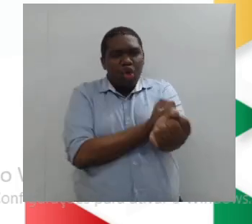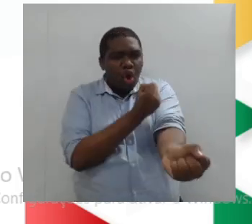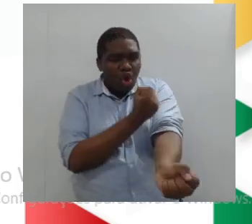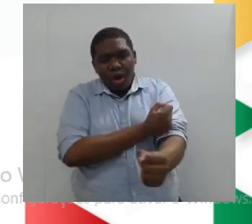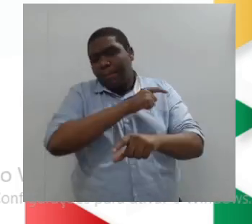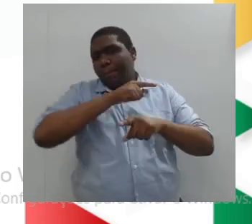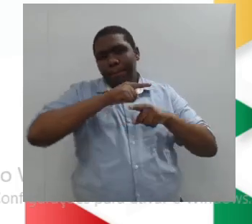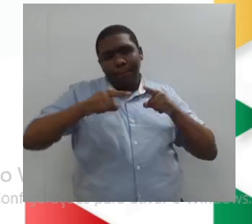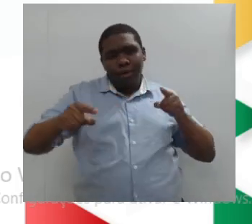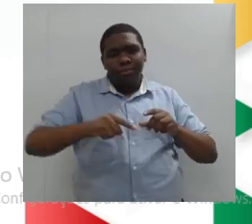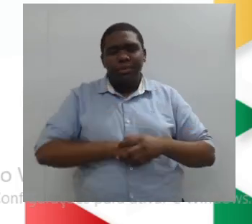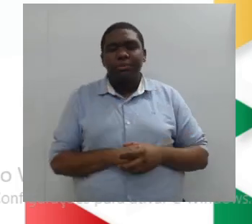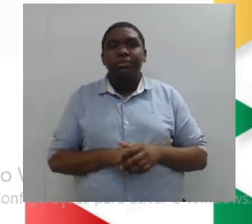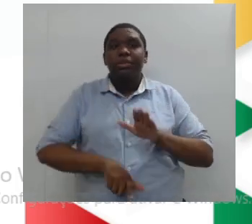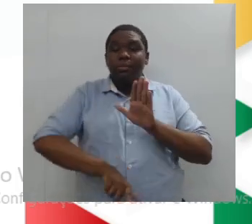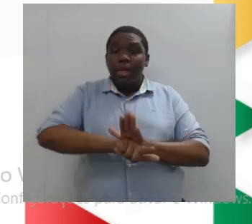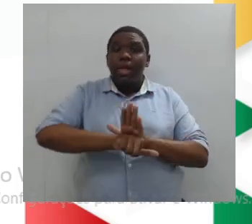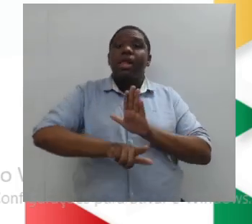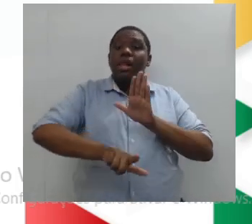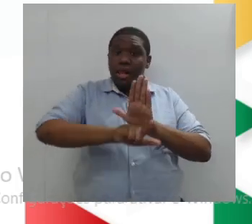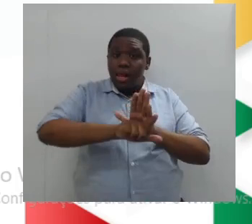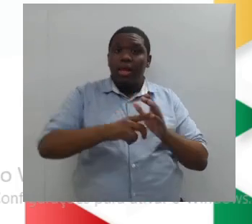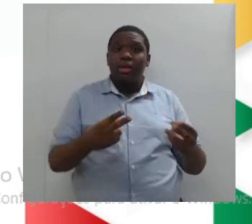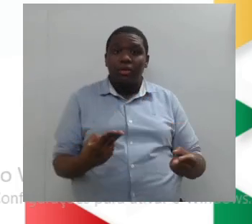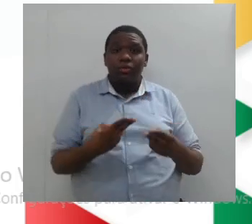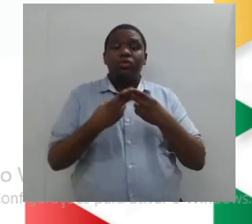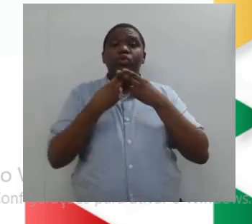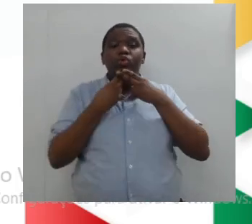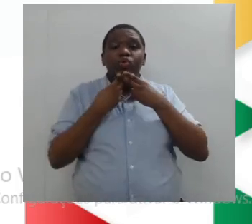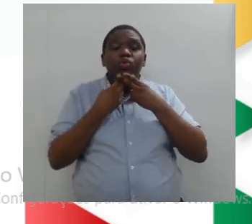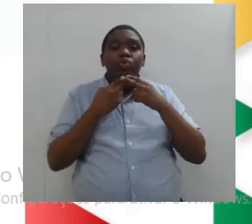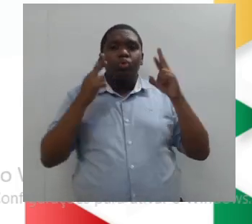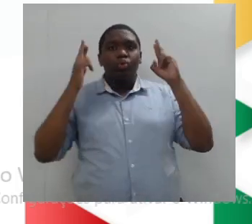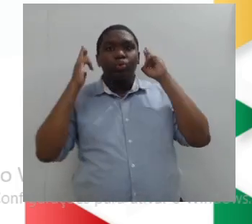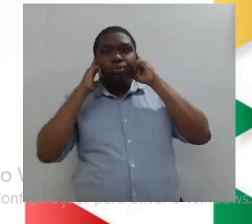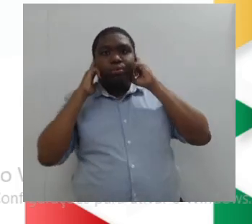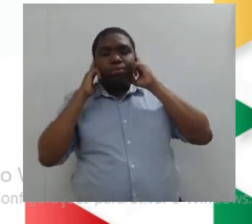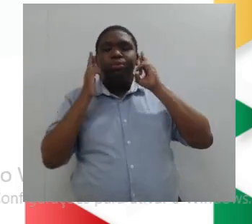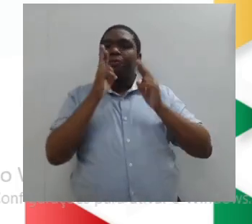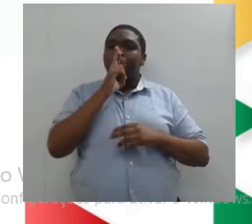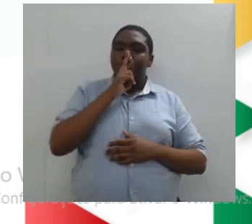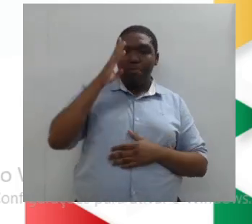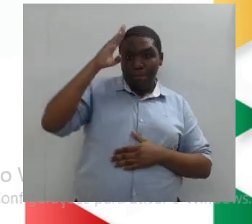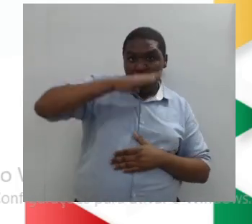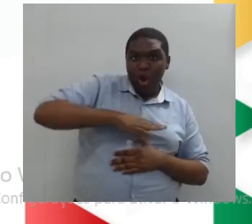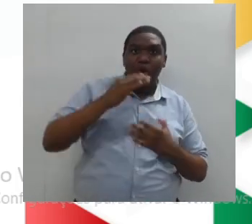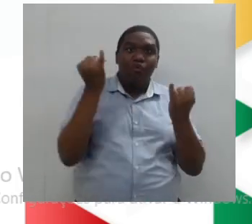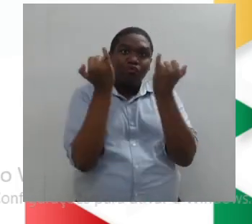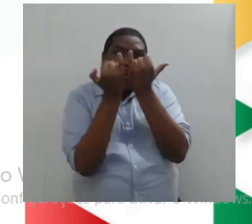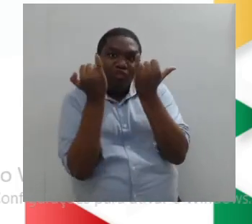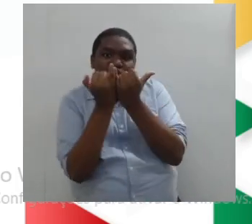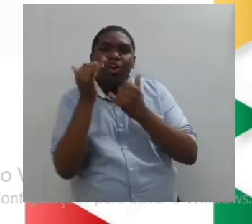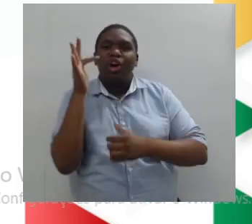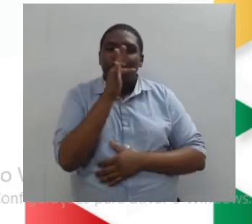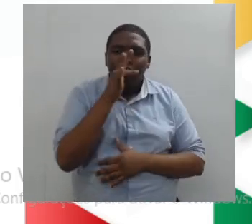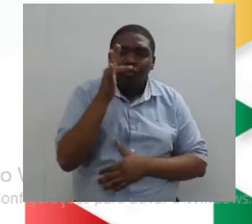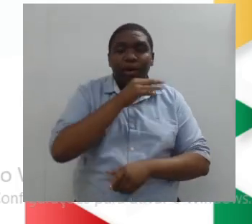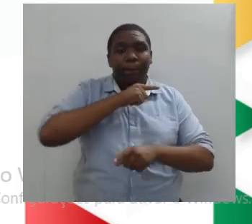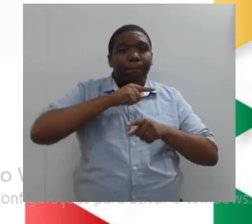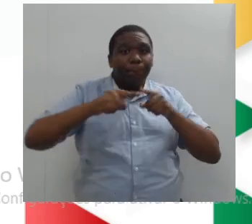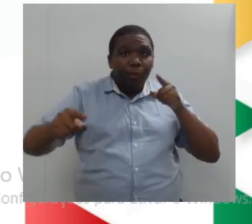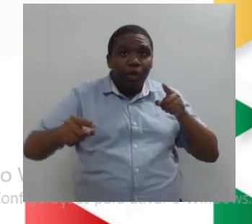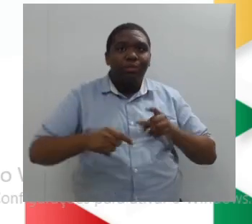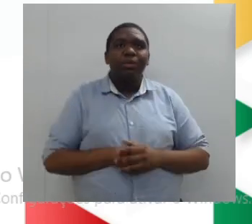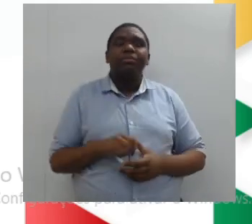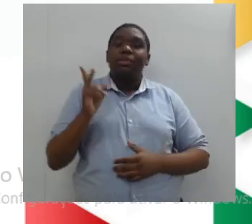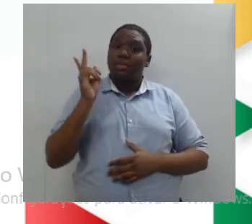drogas, a lei do jejum, não escutar ou ver o mal, não fofocar, etc. Ou seja,